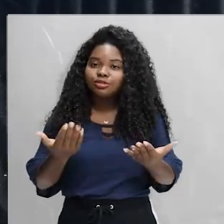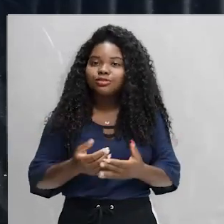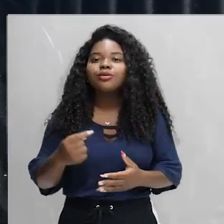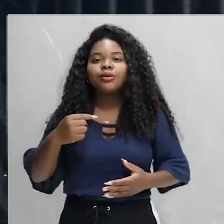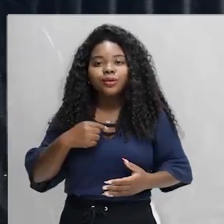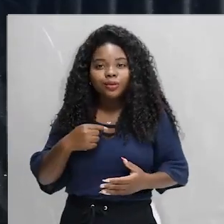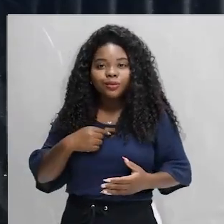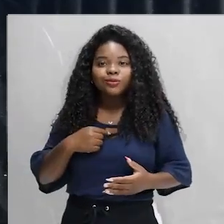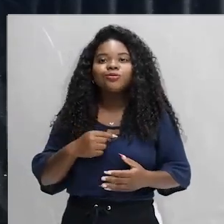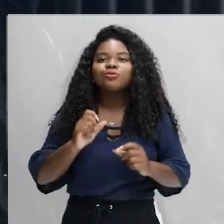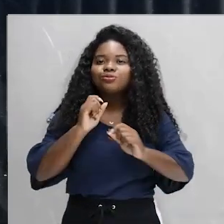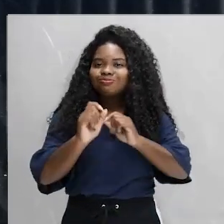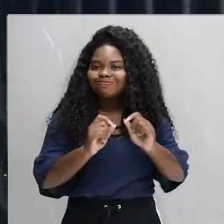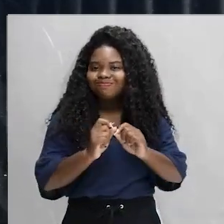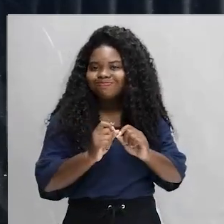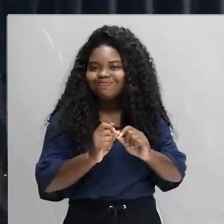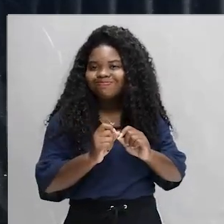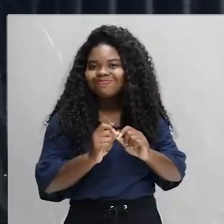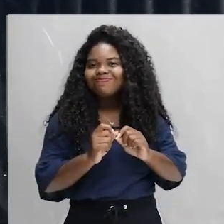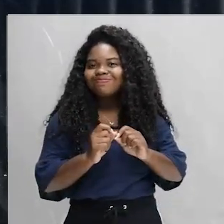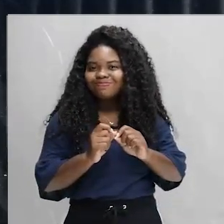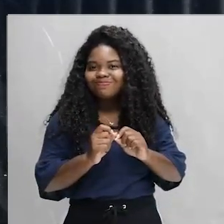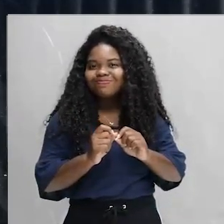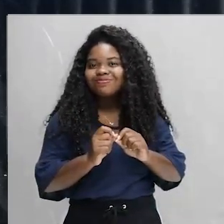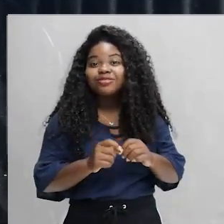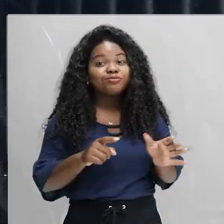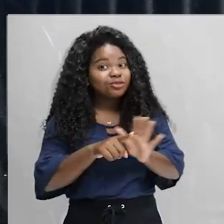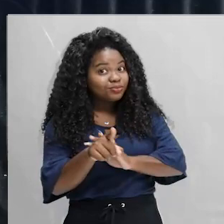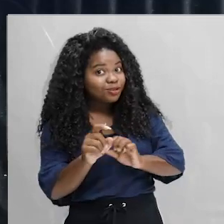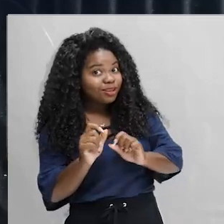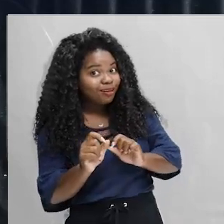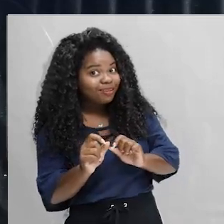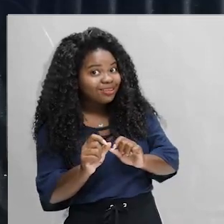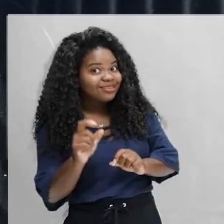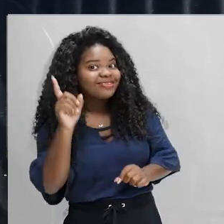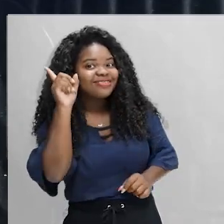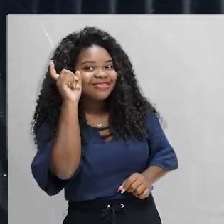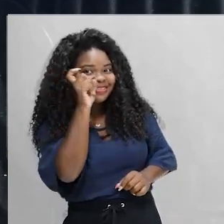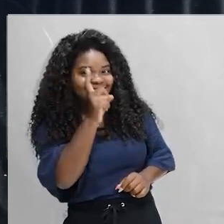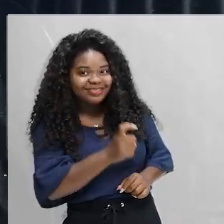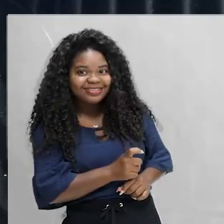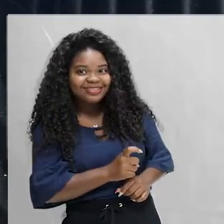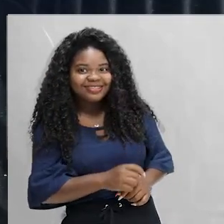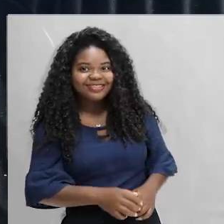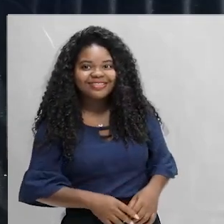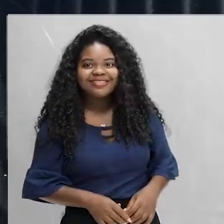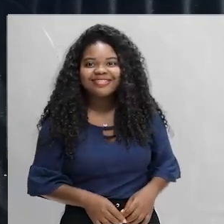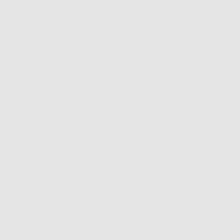fico por aqui. E não posso deixar de perguntar, hein? Compliquei?